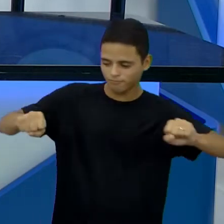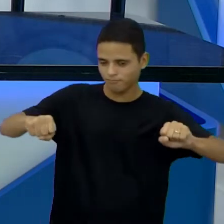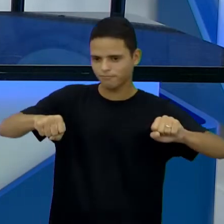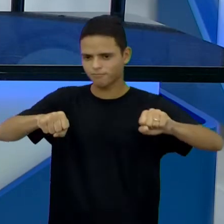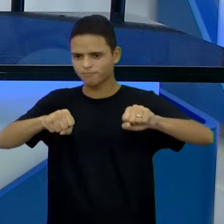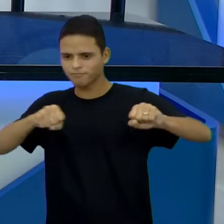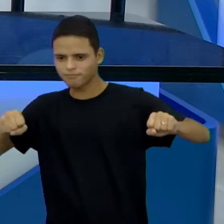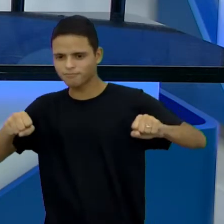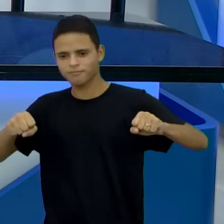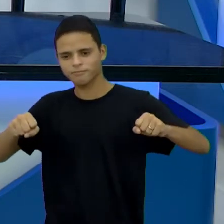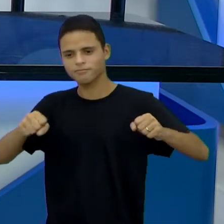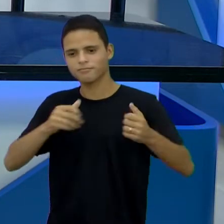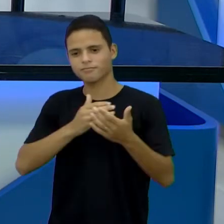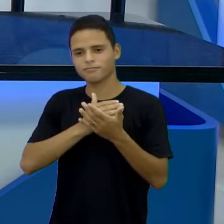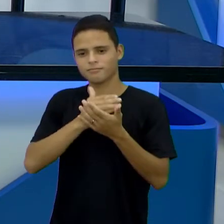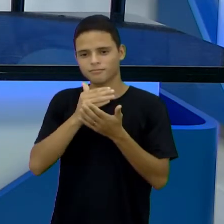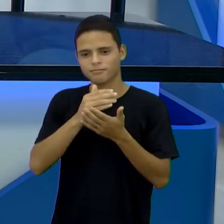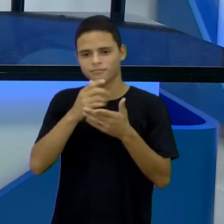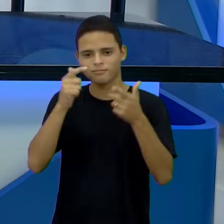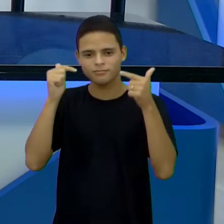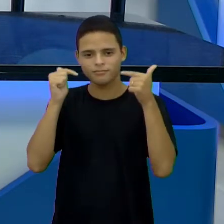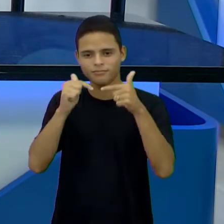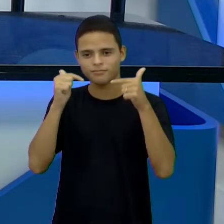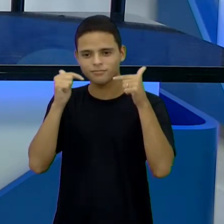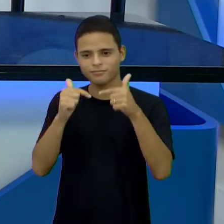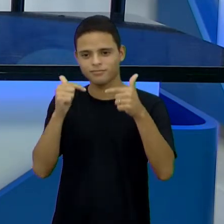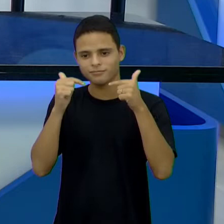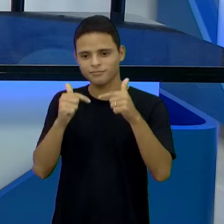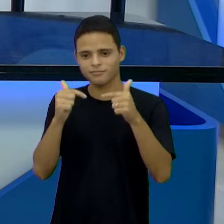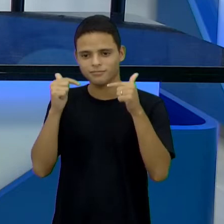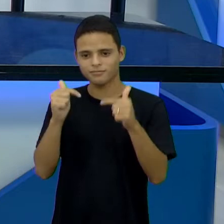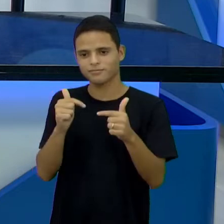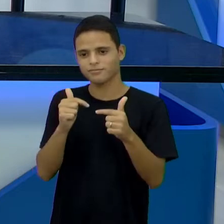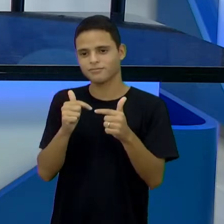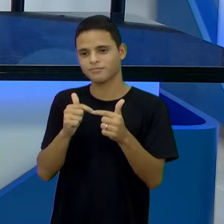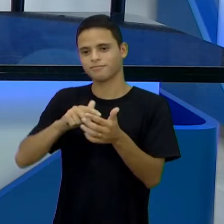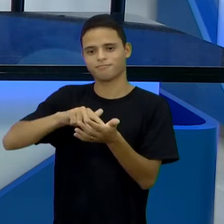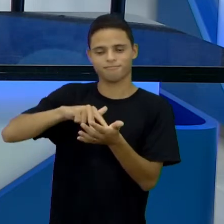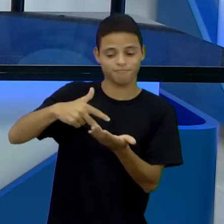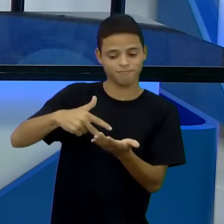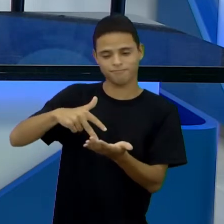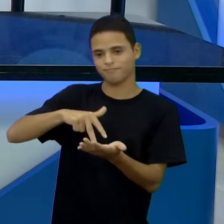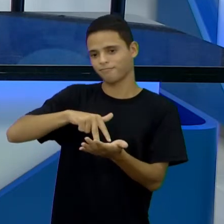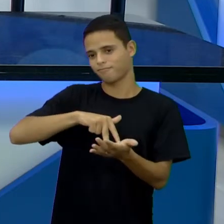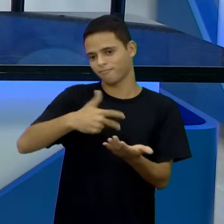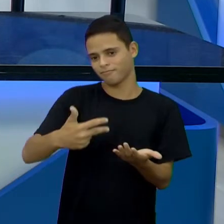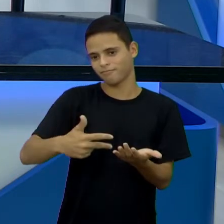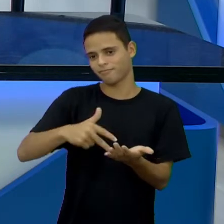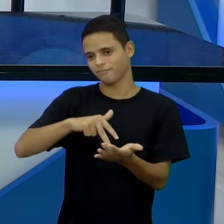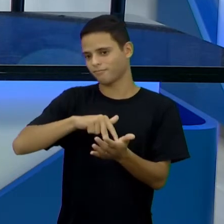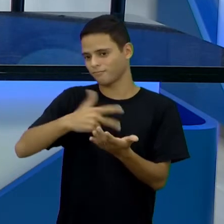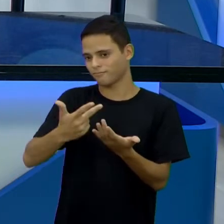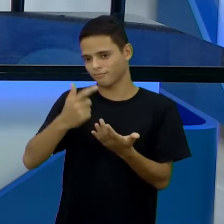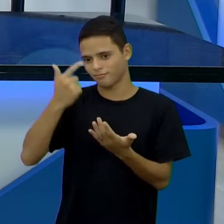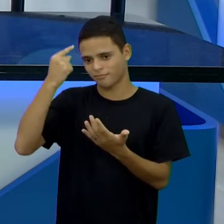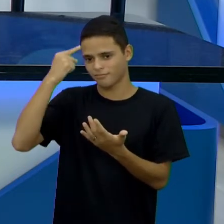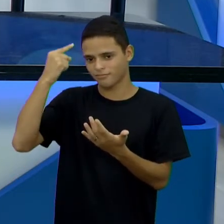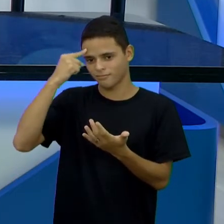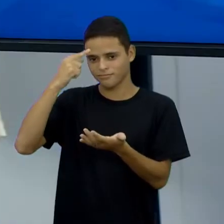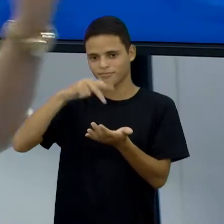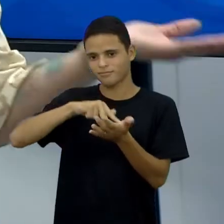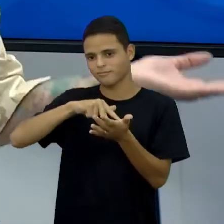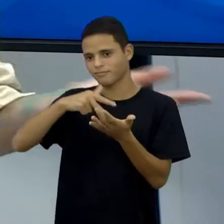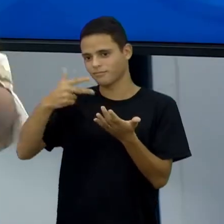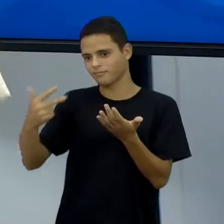me dava crise de dar risada. Exato. Porque assim, tipo, eu vou cair, não me importa se eu vou ganhar, se eu vou perder, eu tô pensando que eu vou cair